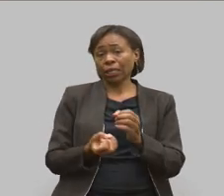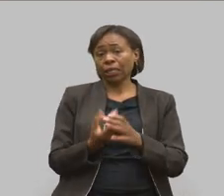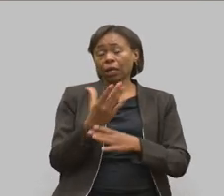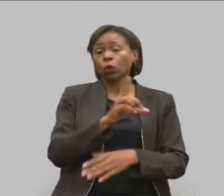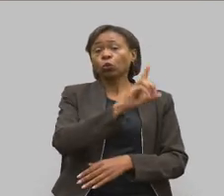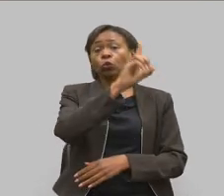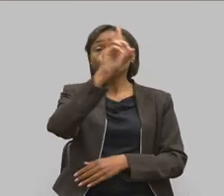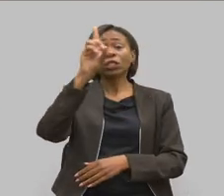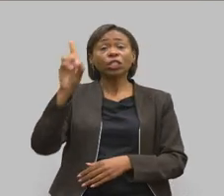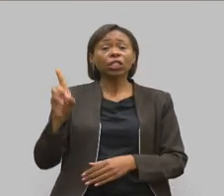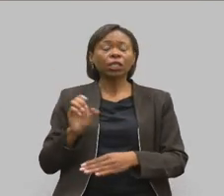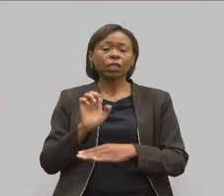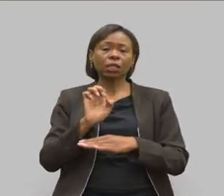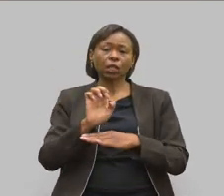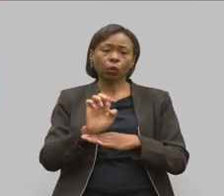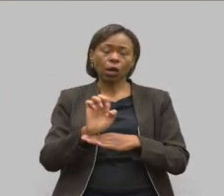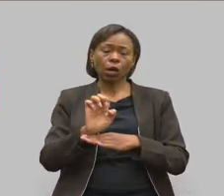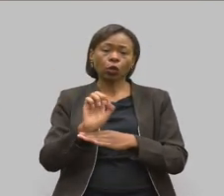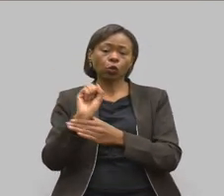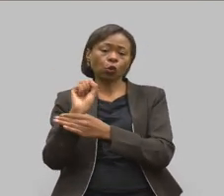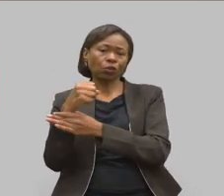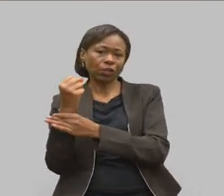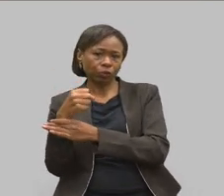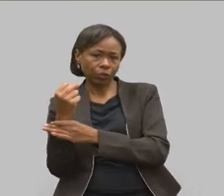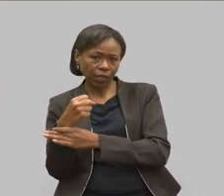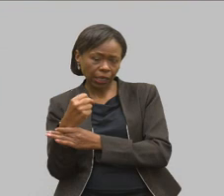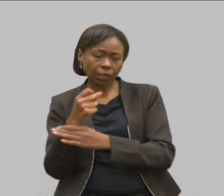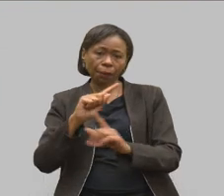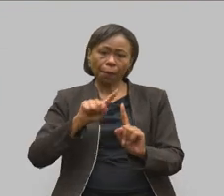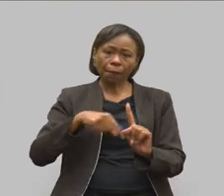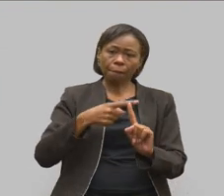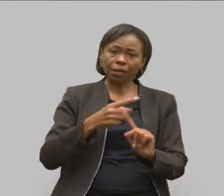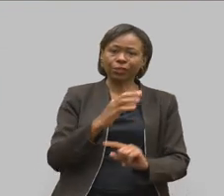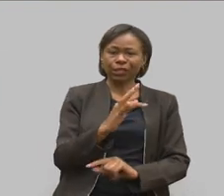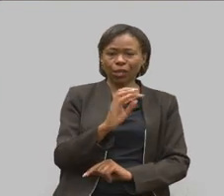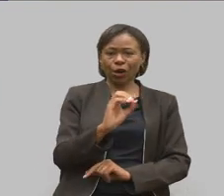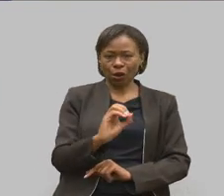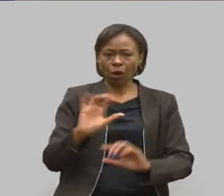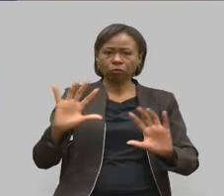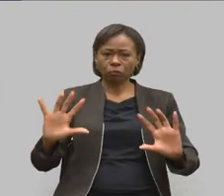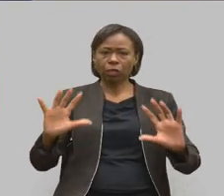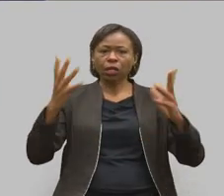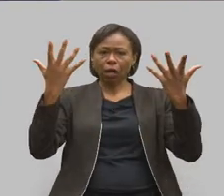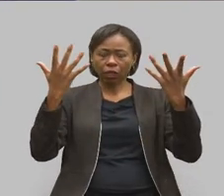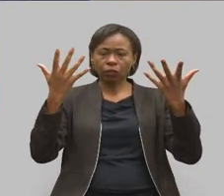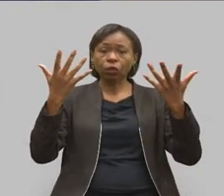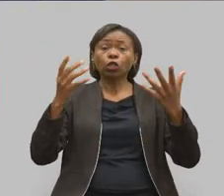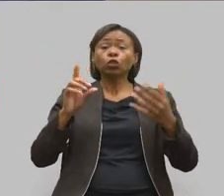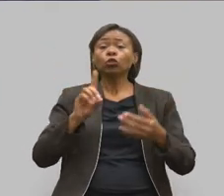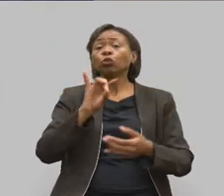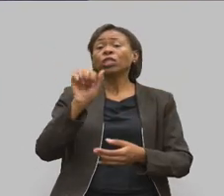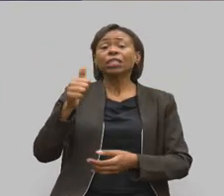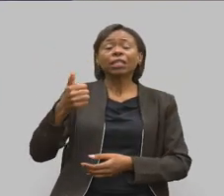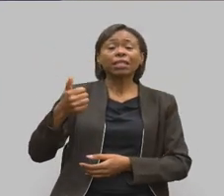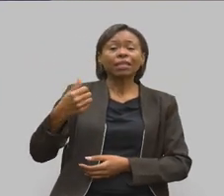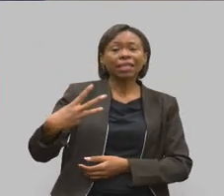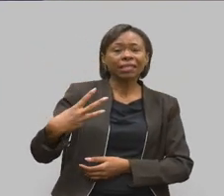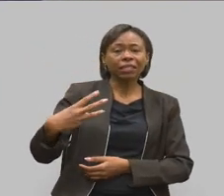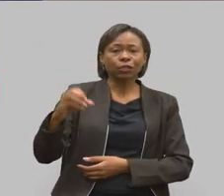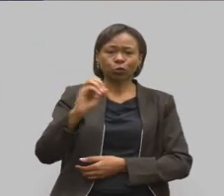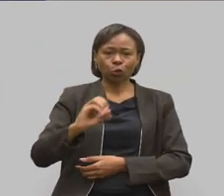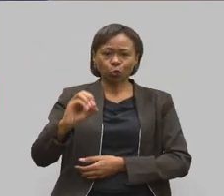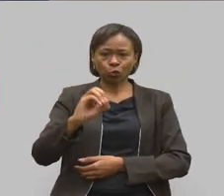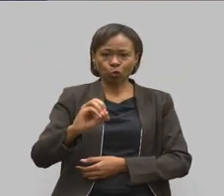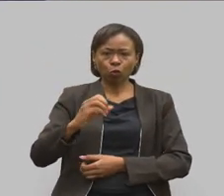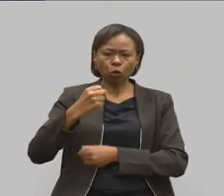fisioterapeuta e do terapeuta ocupacional a ser comemorado anualmente no dia 13 de outubro então